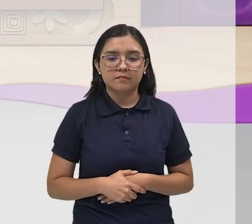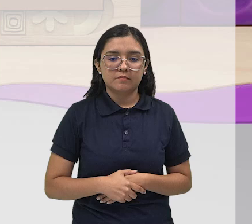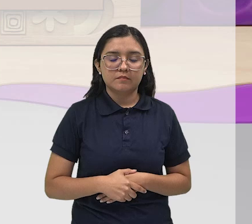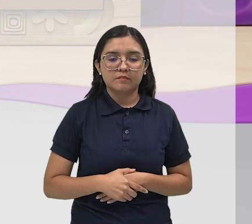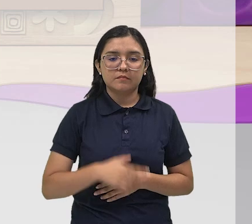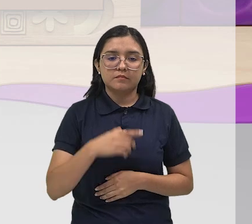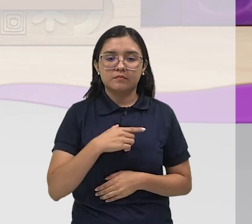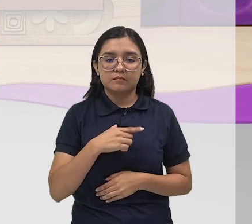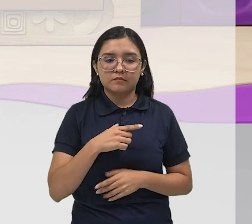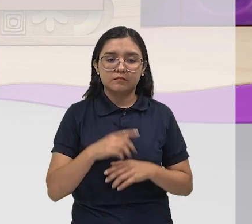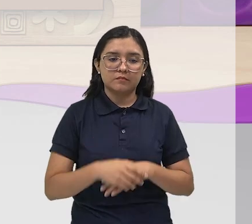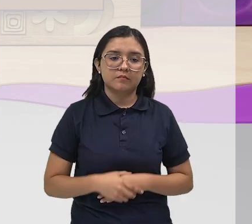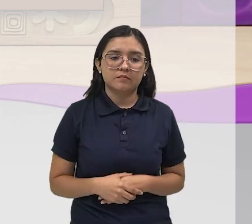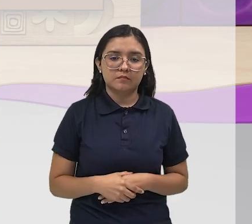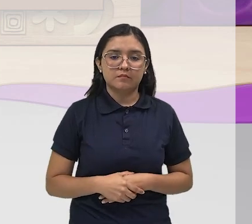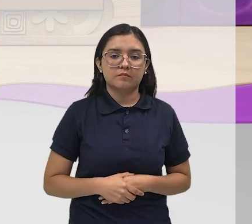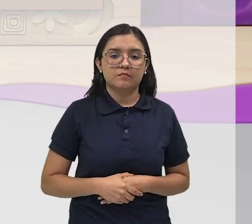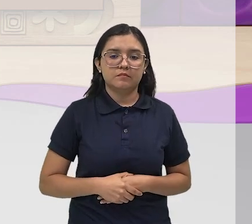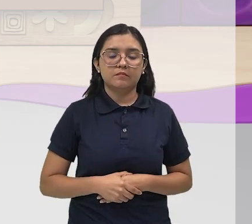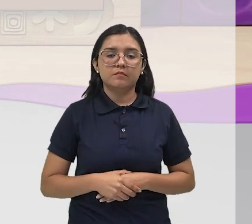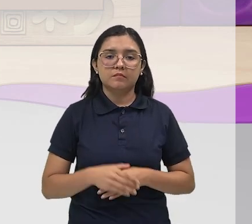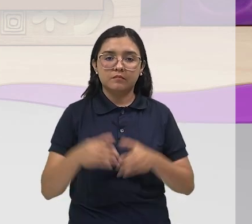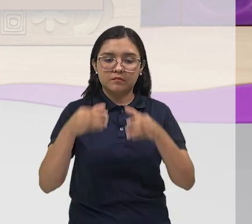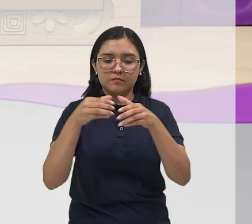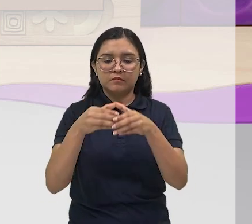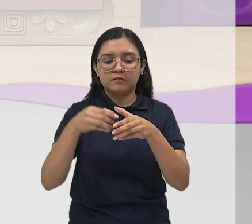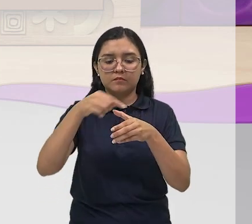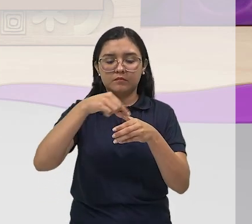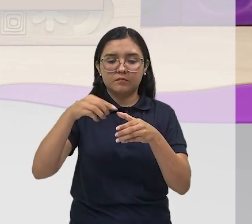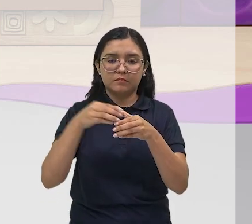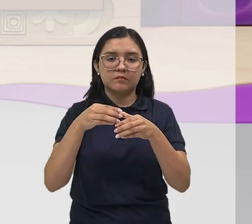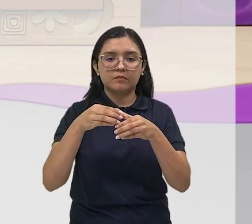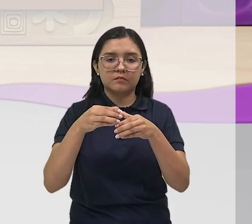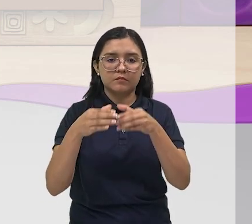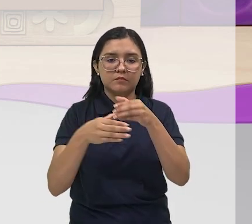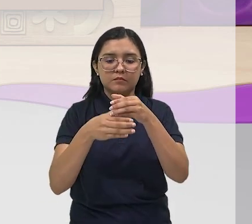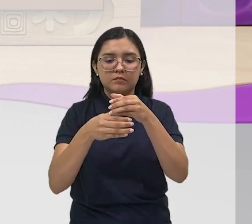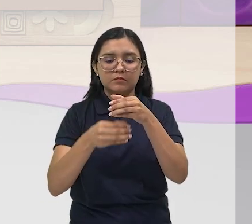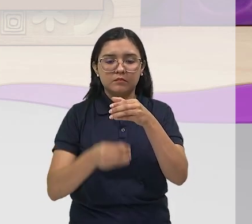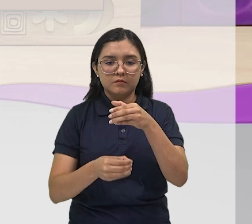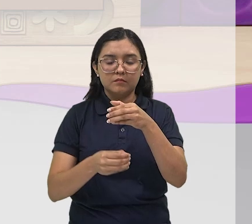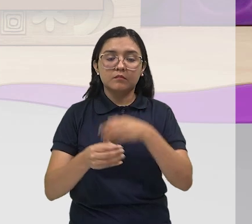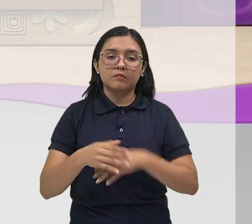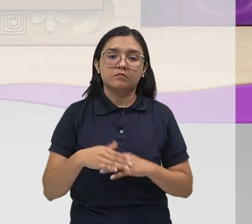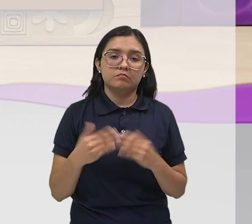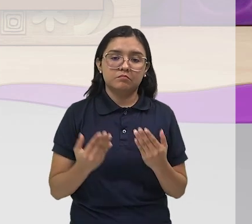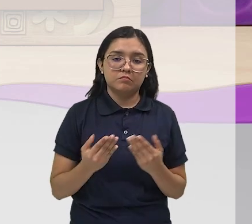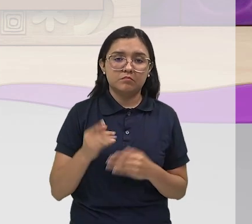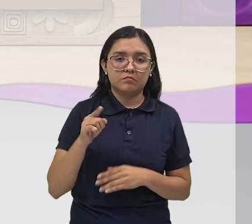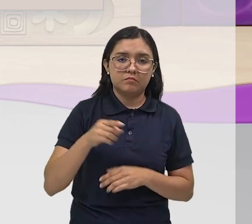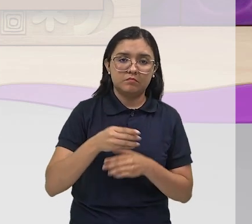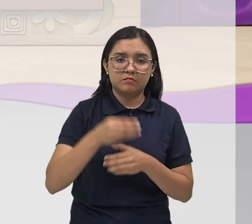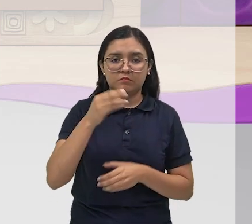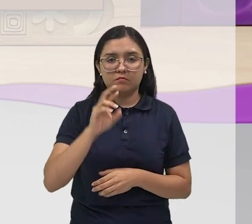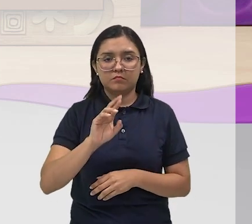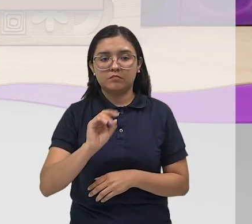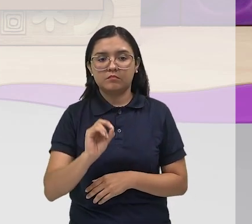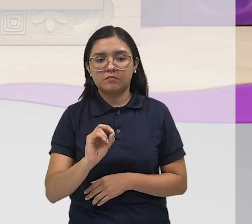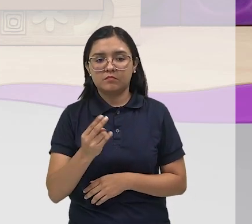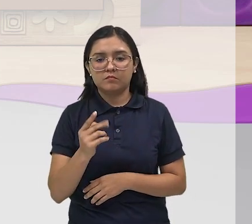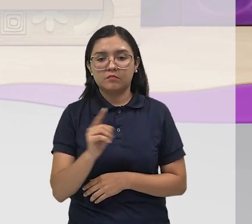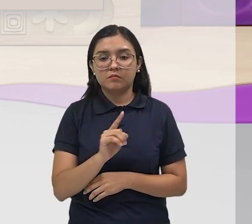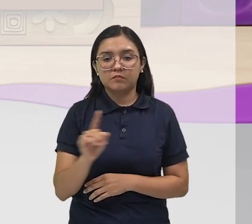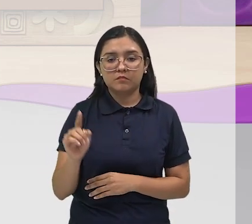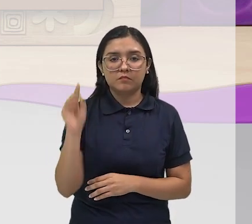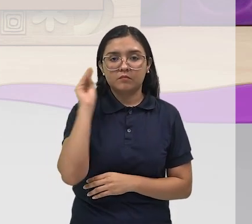maior, né, do que a parte de baixo, né? Nós já veremos isso. Será que ele é um cilindro, então? Será que não? Né? Nós